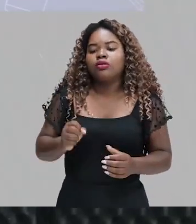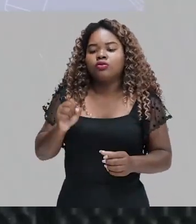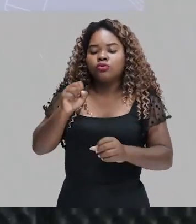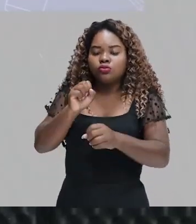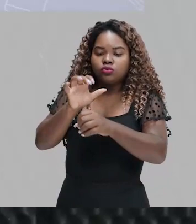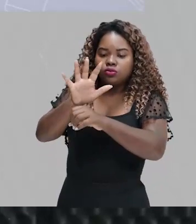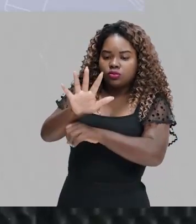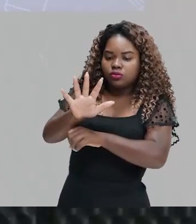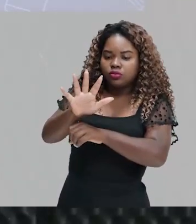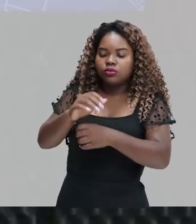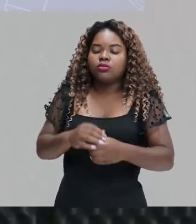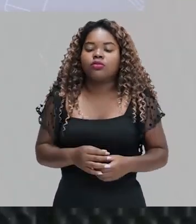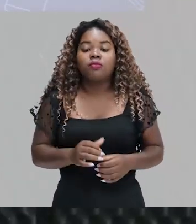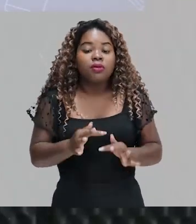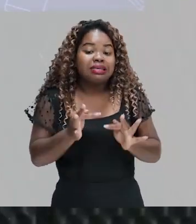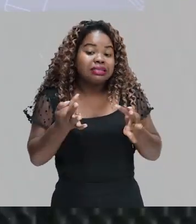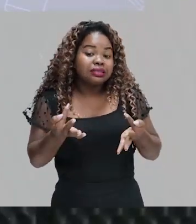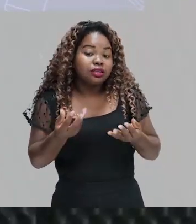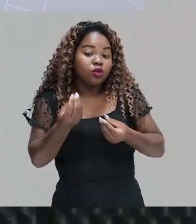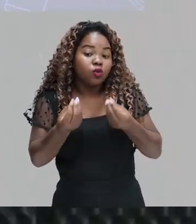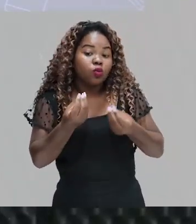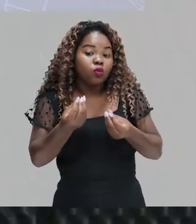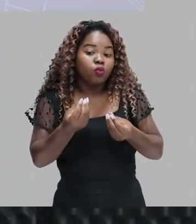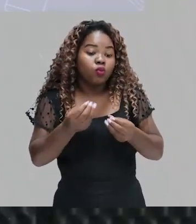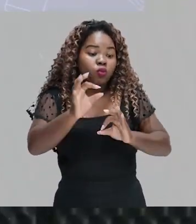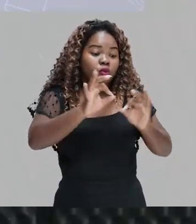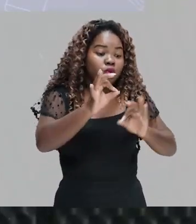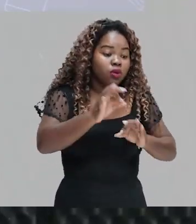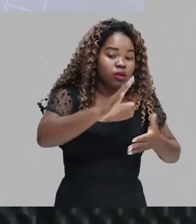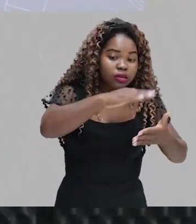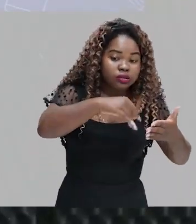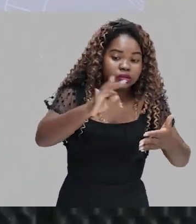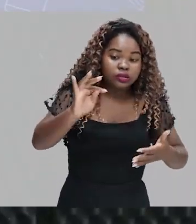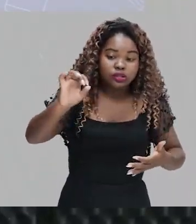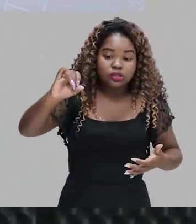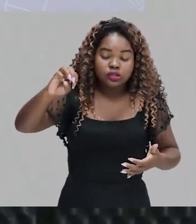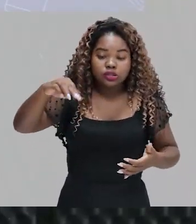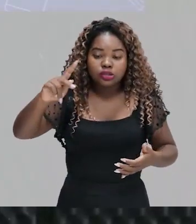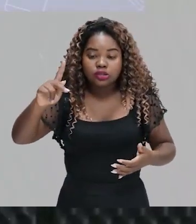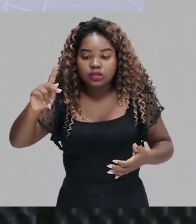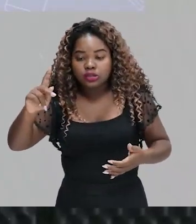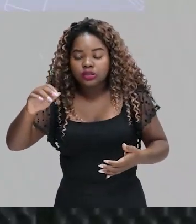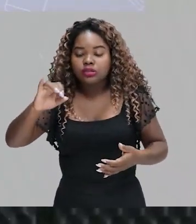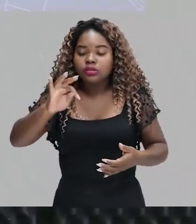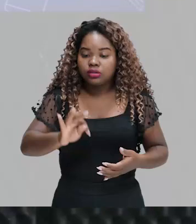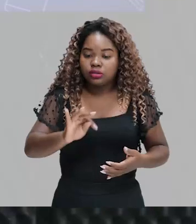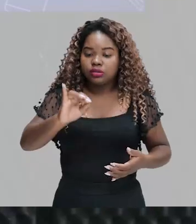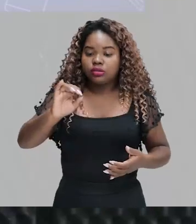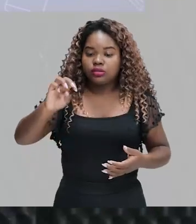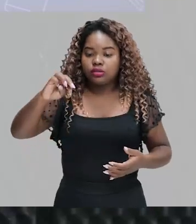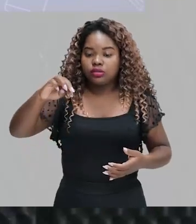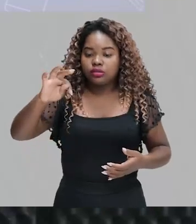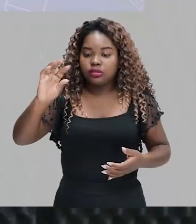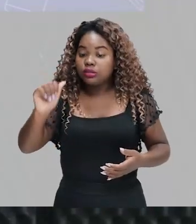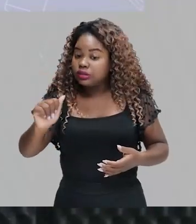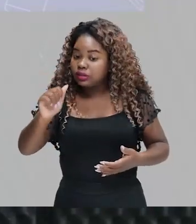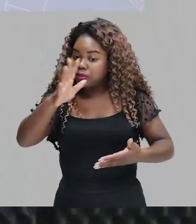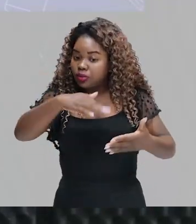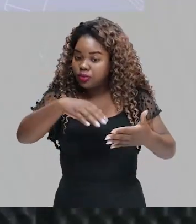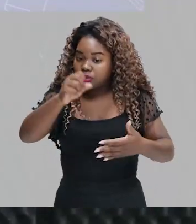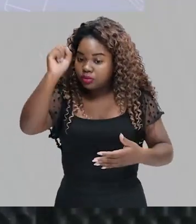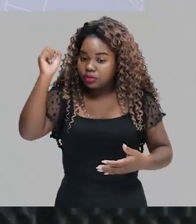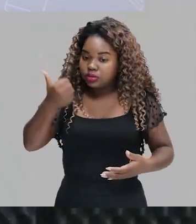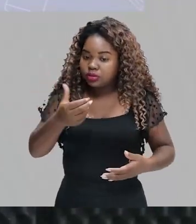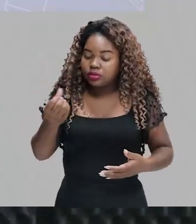tecnologia simples. Como eu fazer tinta para pintar um quadro no século XVI? Têmpera, tinta que